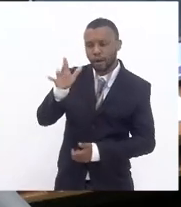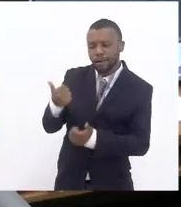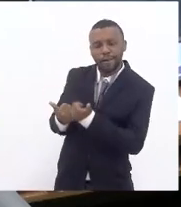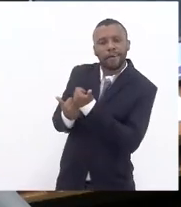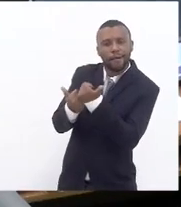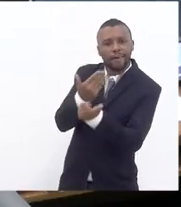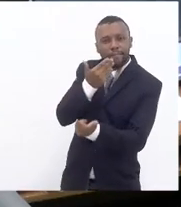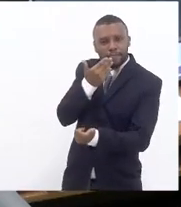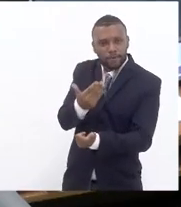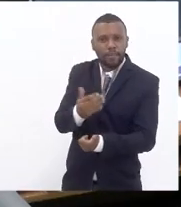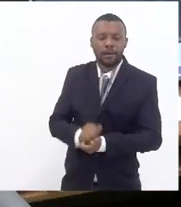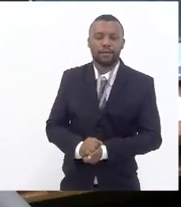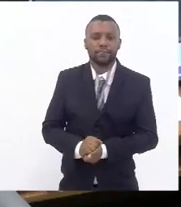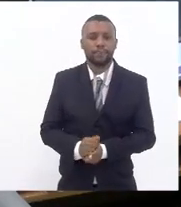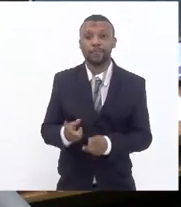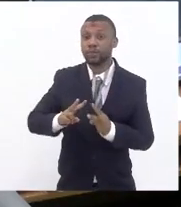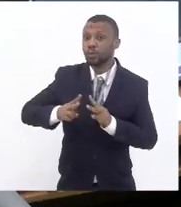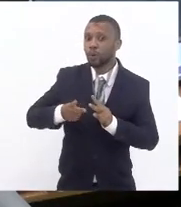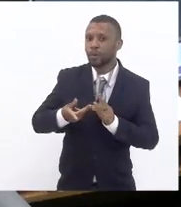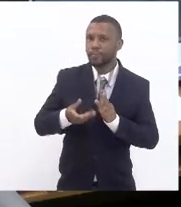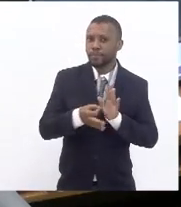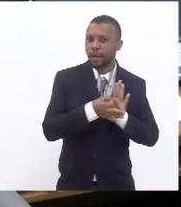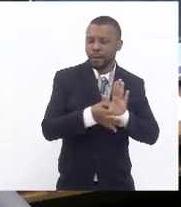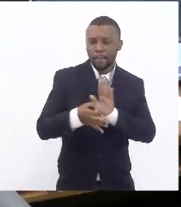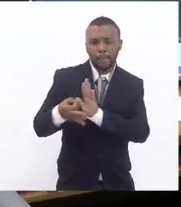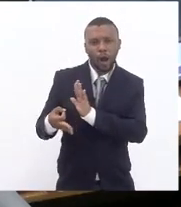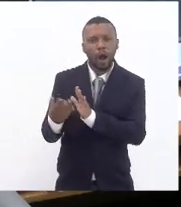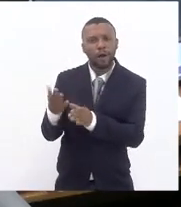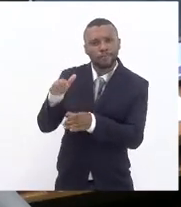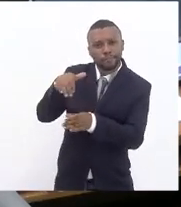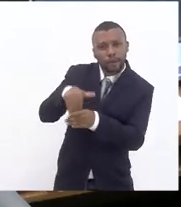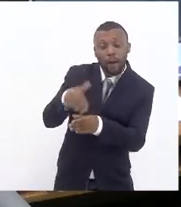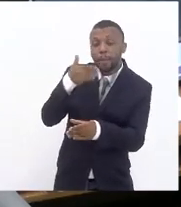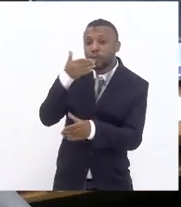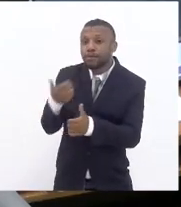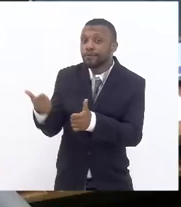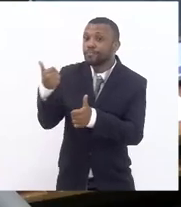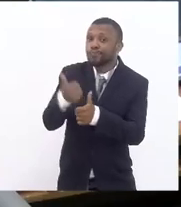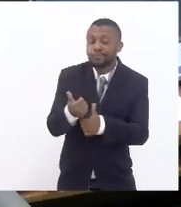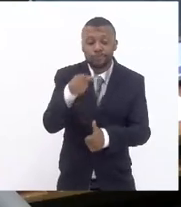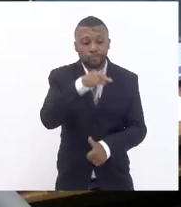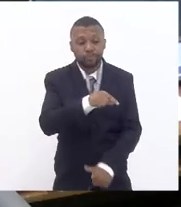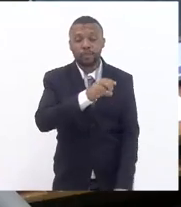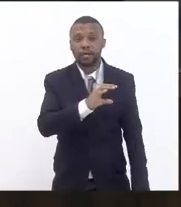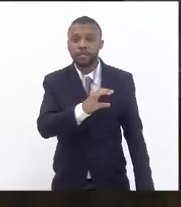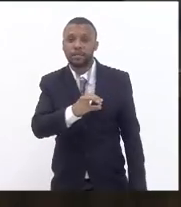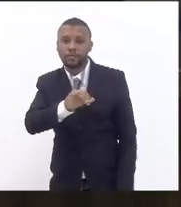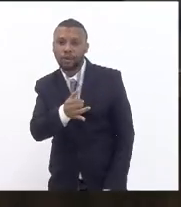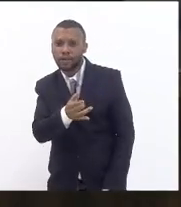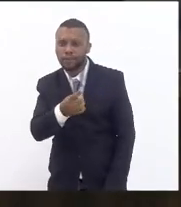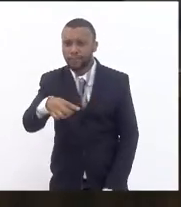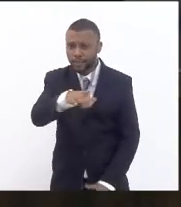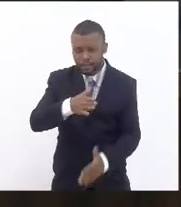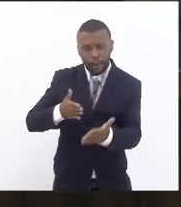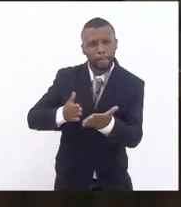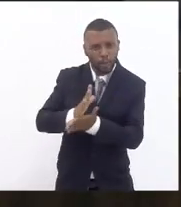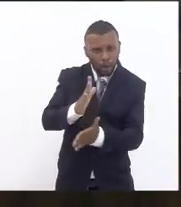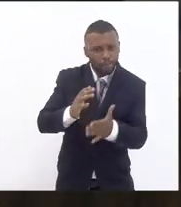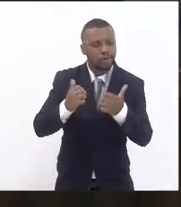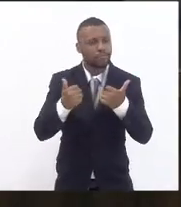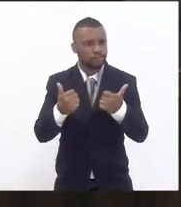Com os pareceres emitidos, em votação substitutivo da CCJ. Senhores que aprovam, permaneçam como